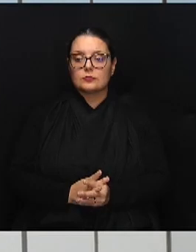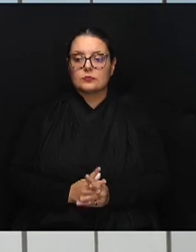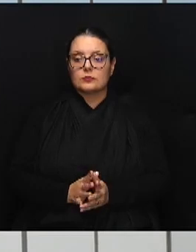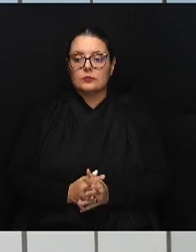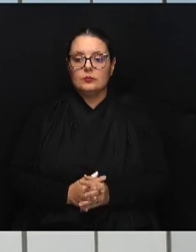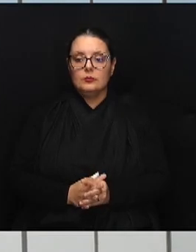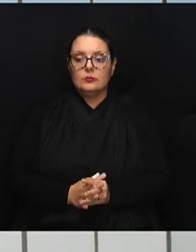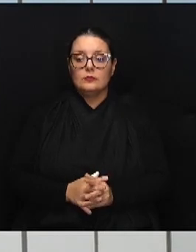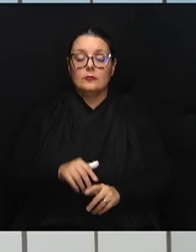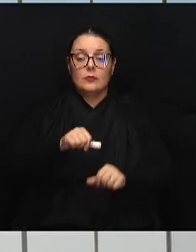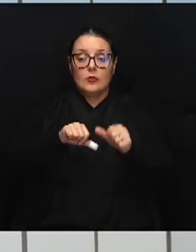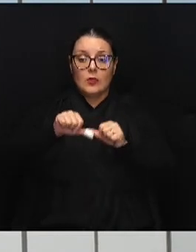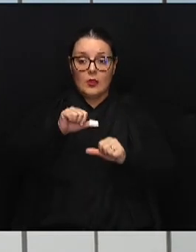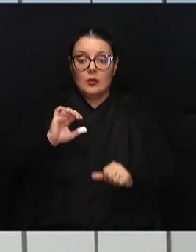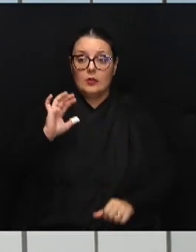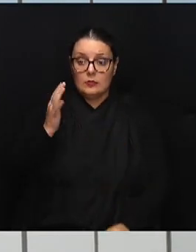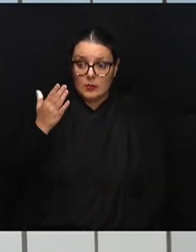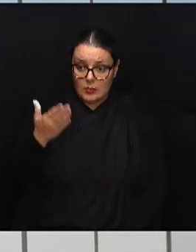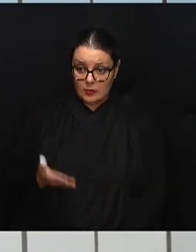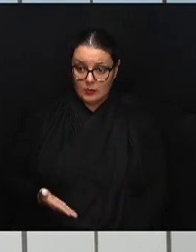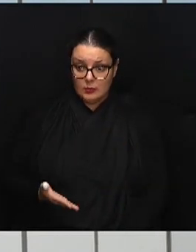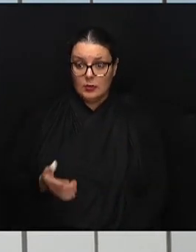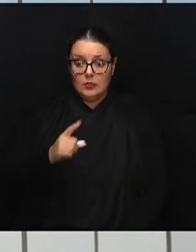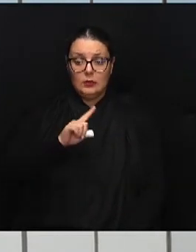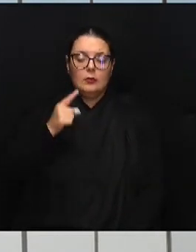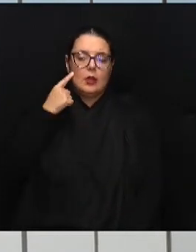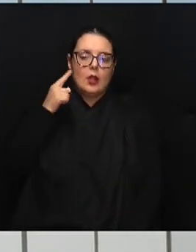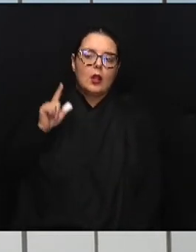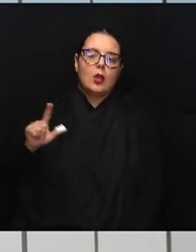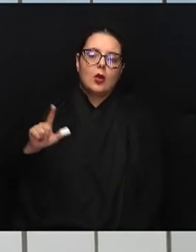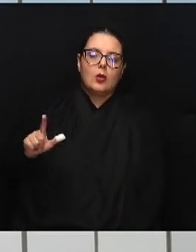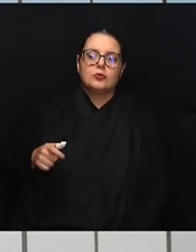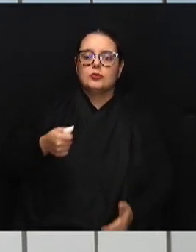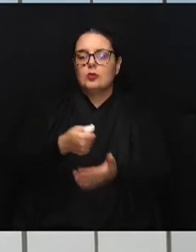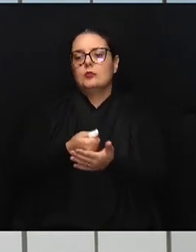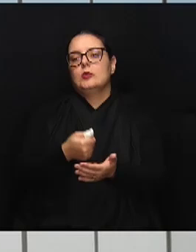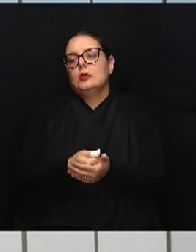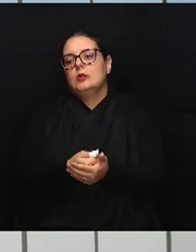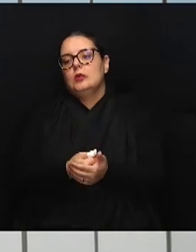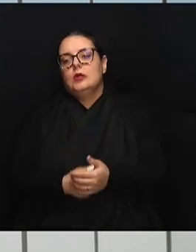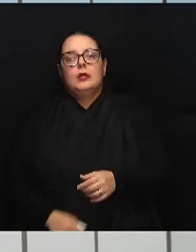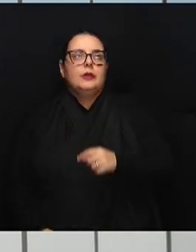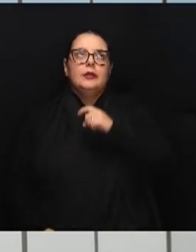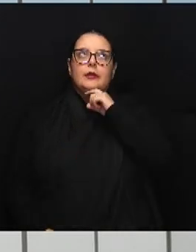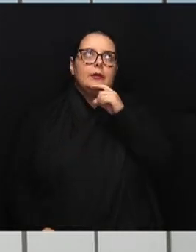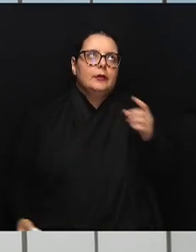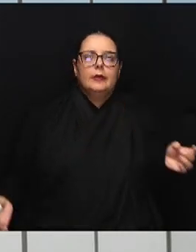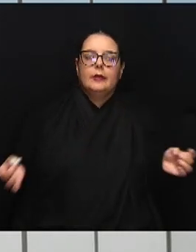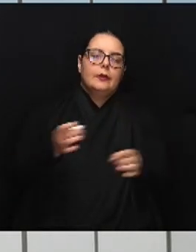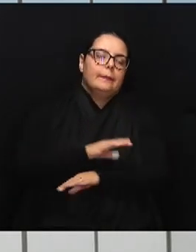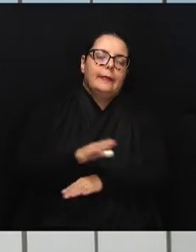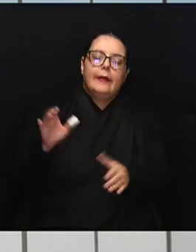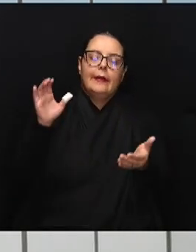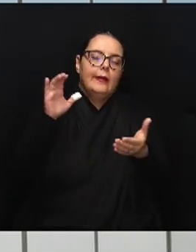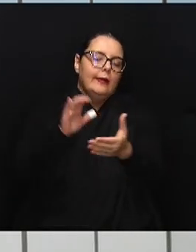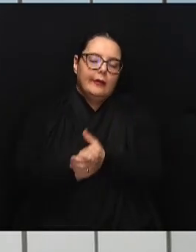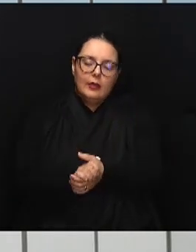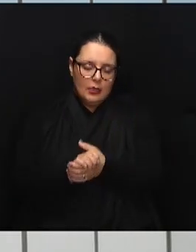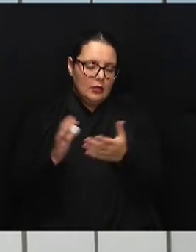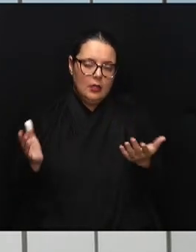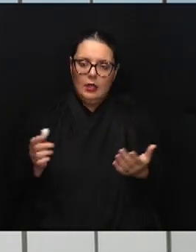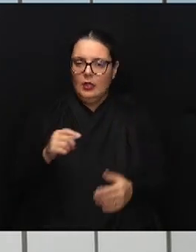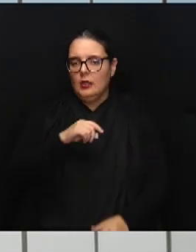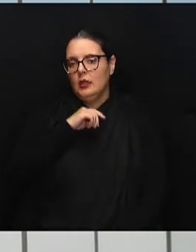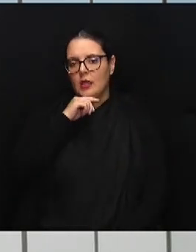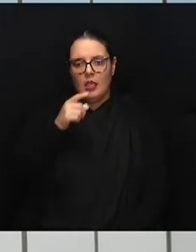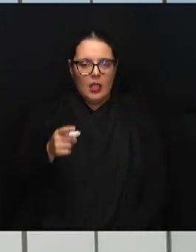essa mudança que está acontecendo, ela não é, obviamente, obrigatória. Ninguém vai acabar com o casamento, ninguém vai acabar com os